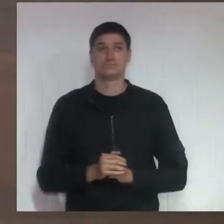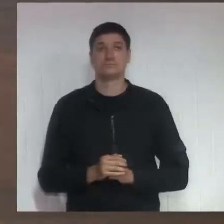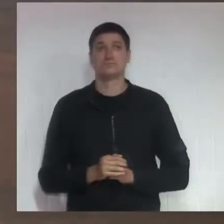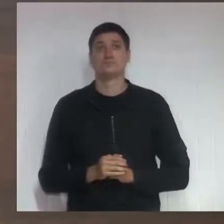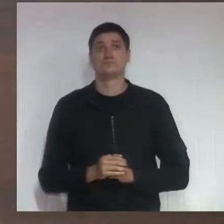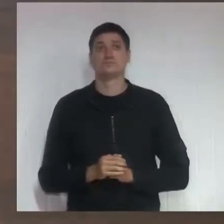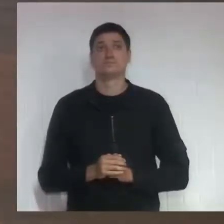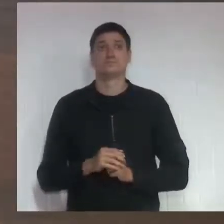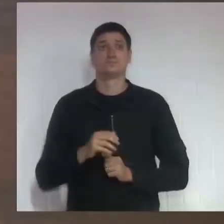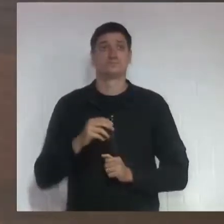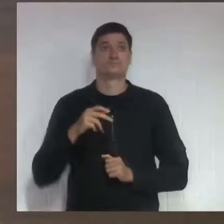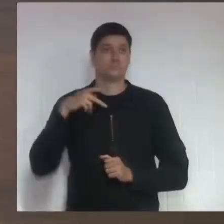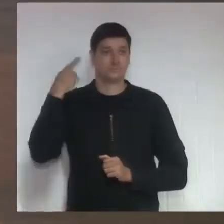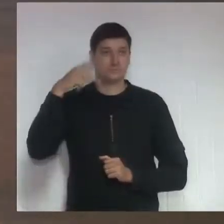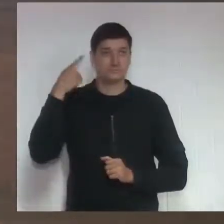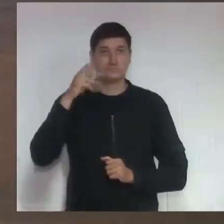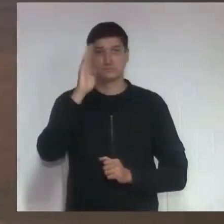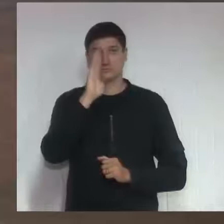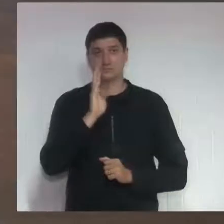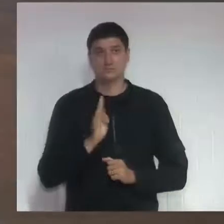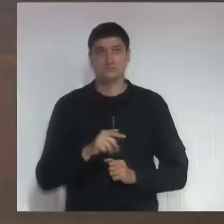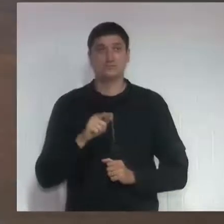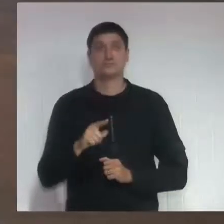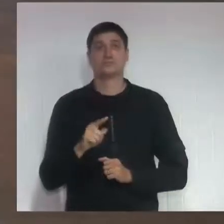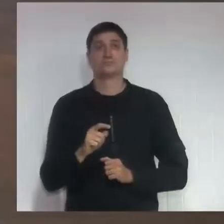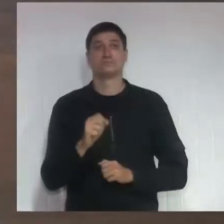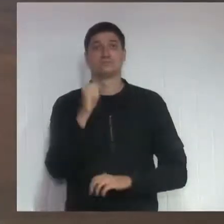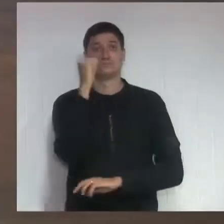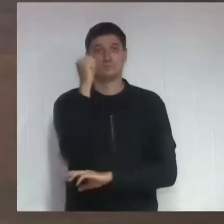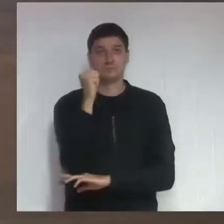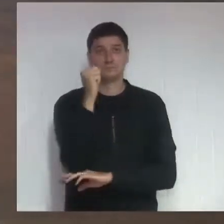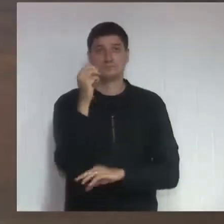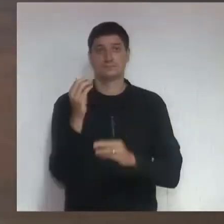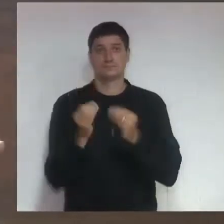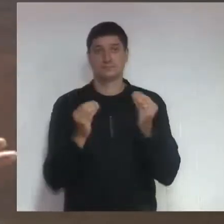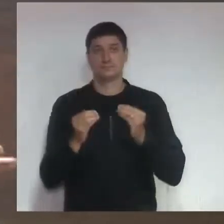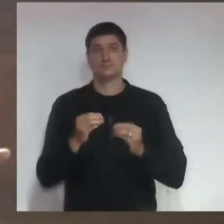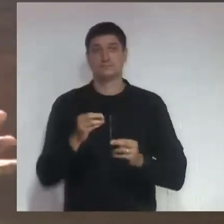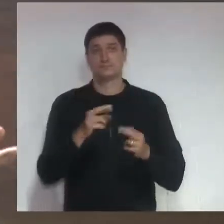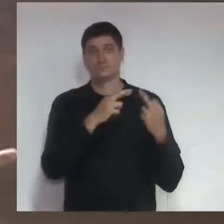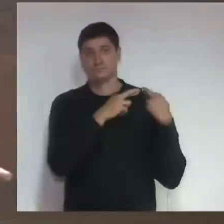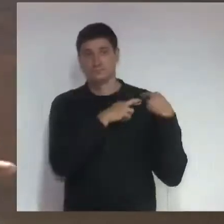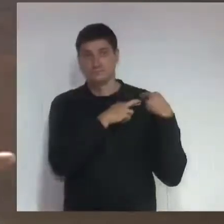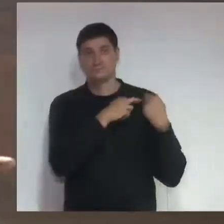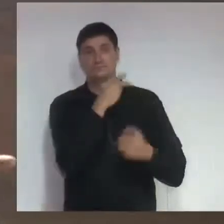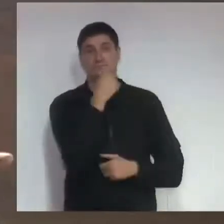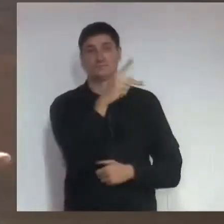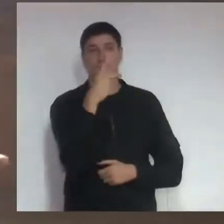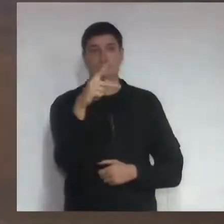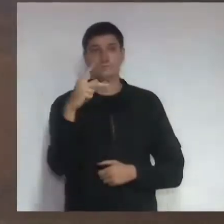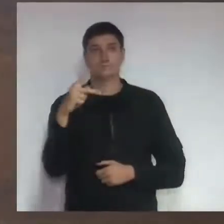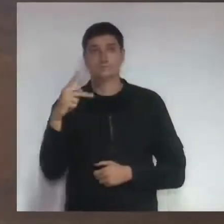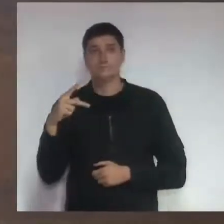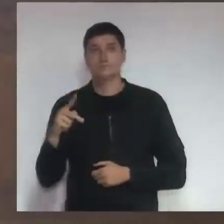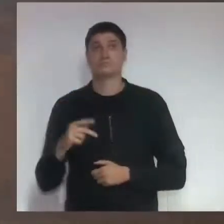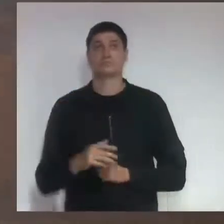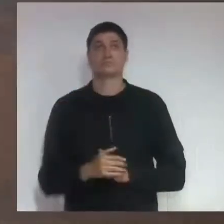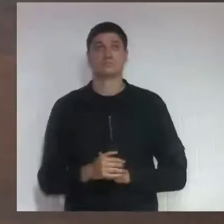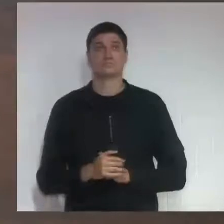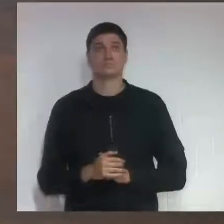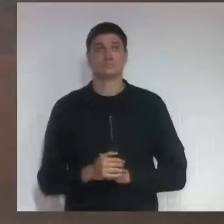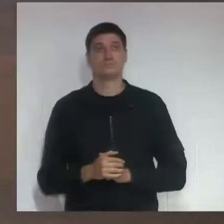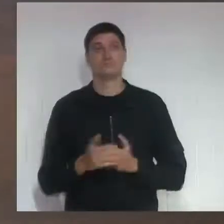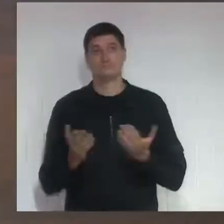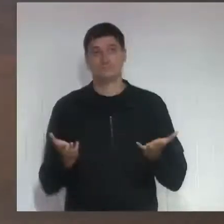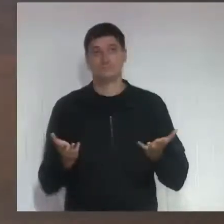essa política nacional, ela tem como pilar o princípio da responsabilidade compartilhada. O que seria isso? Então, a responsabilidade